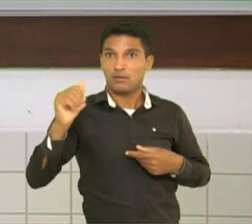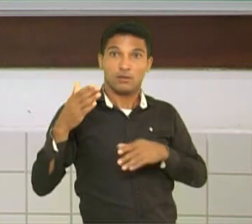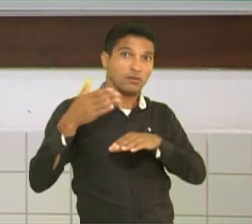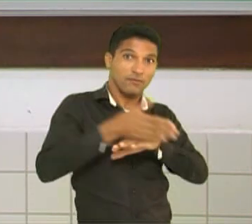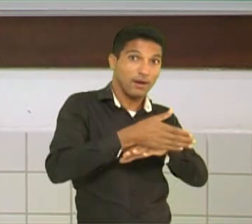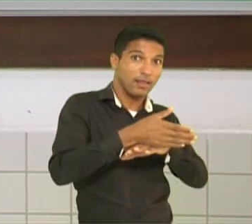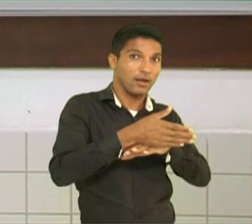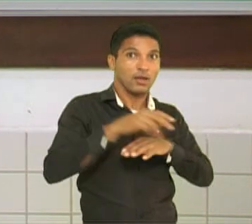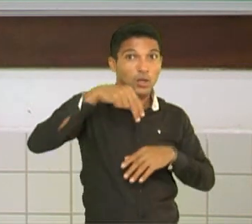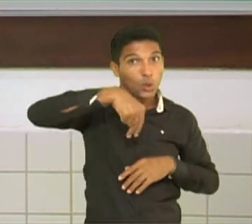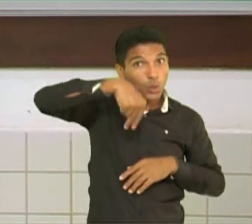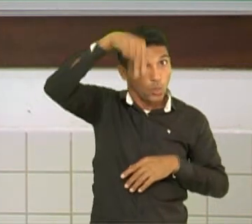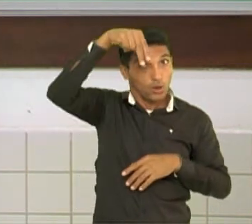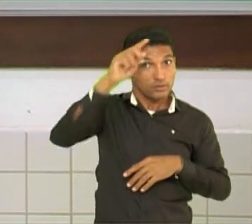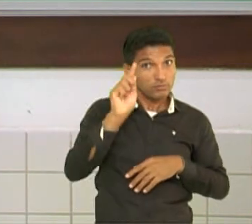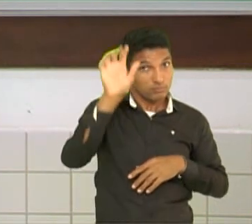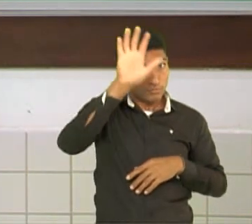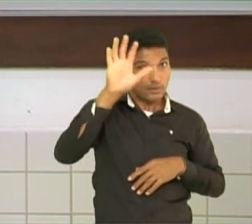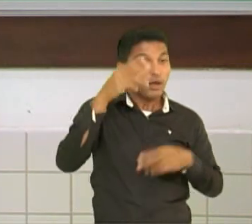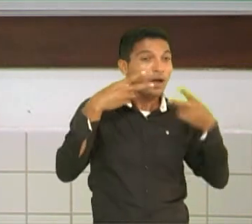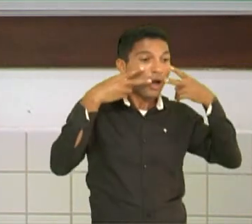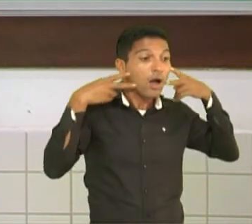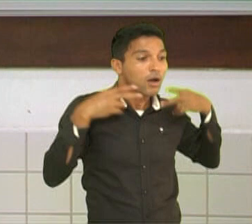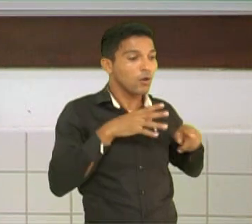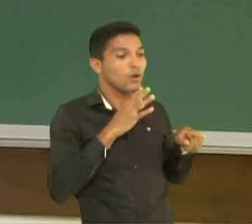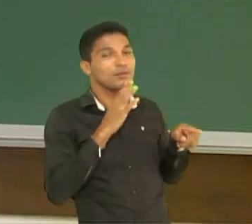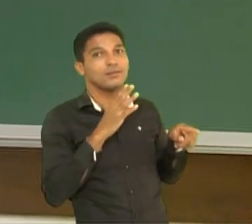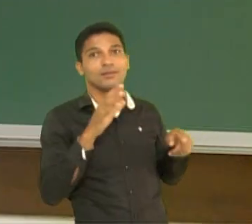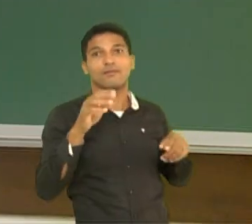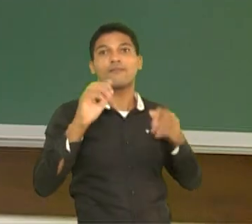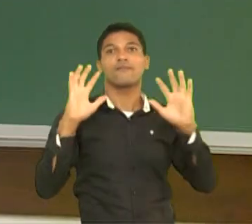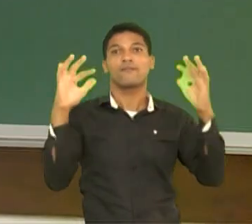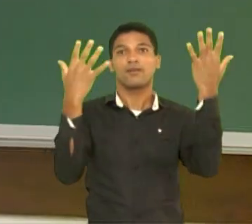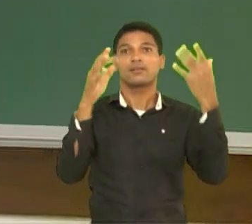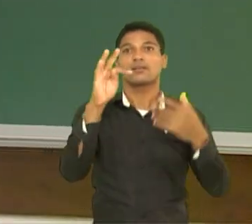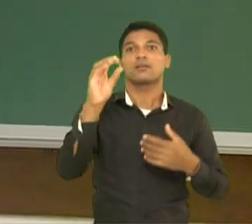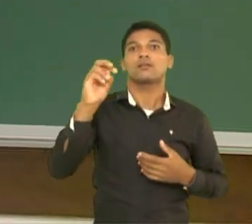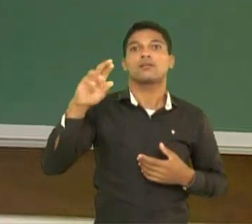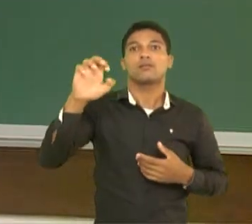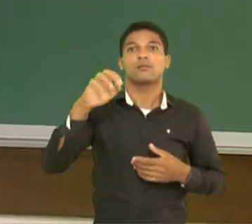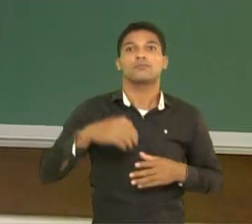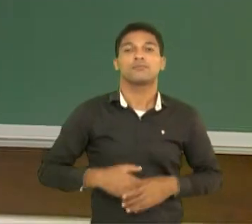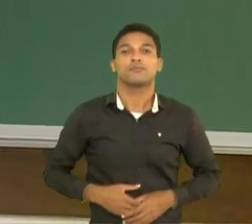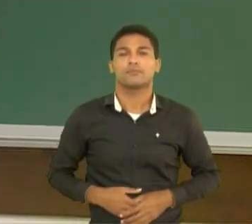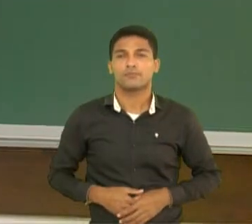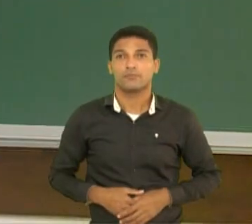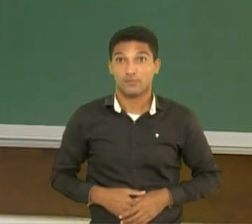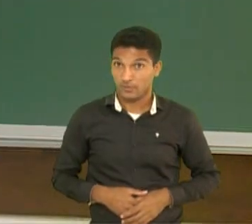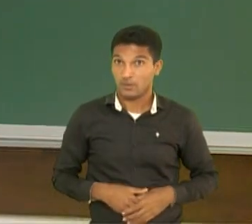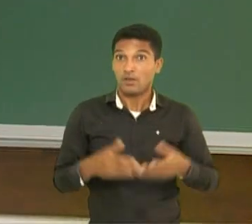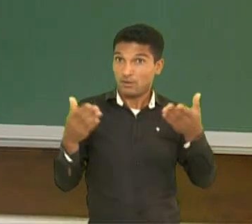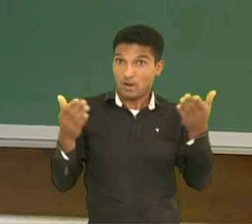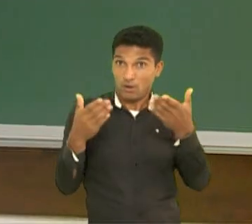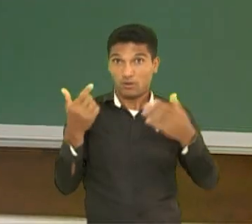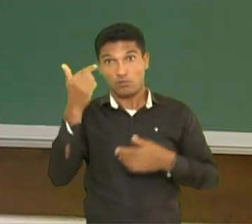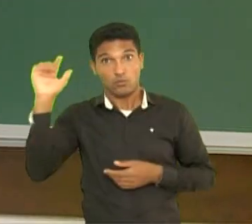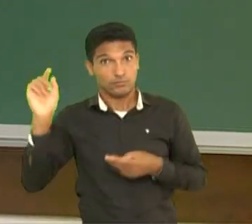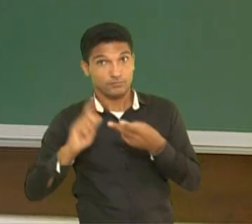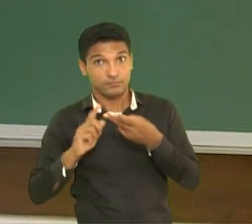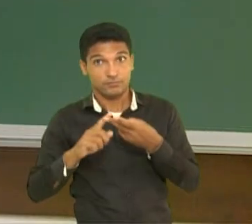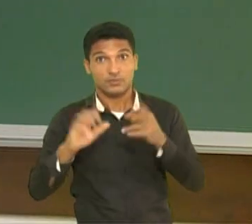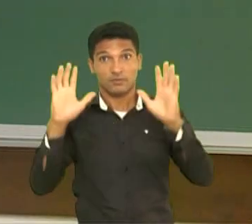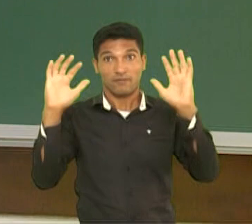festa indígena chamada Toré. Agora, vamos falar de uma festa afro-brasileira.